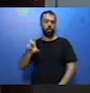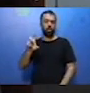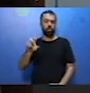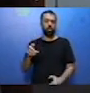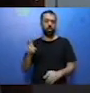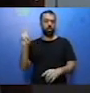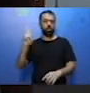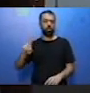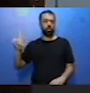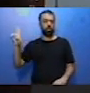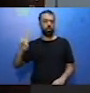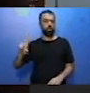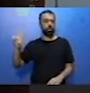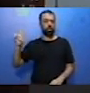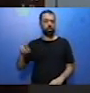casa e estudar até a próxima aula